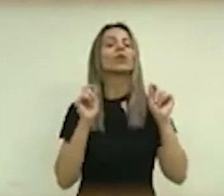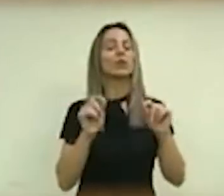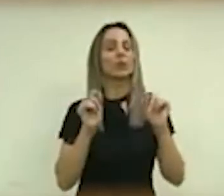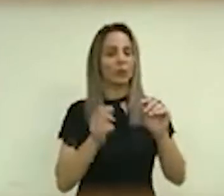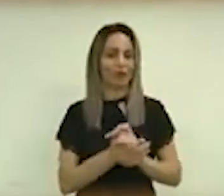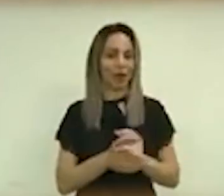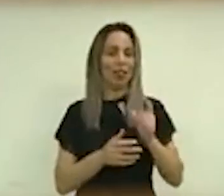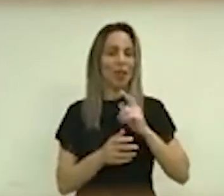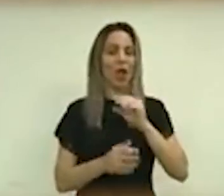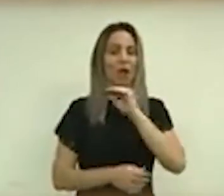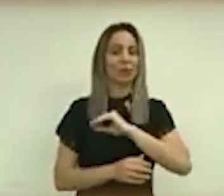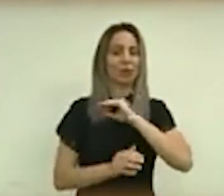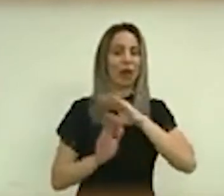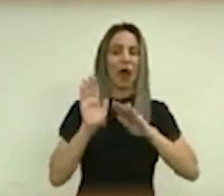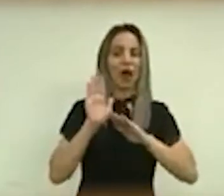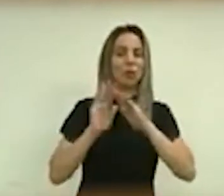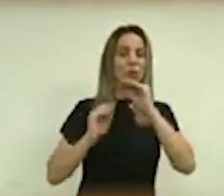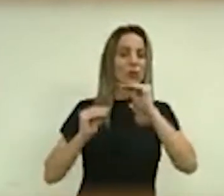ao reajuste